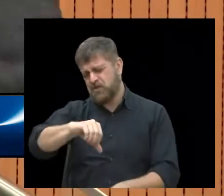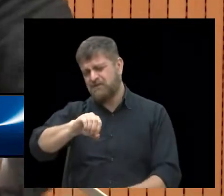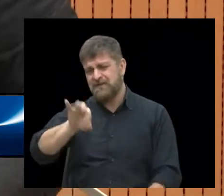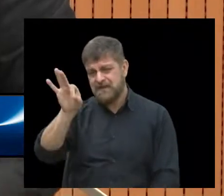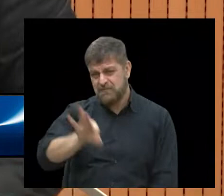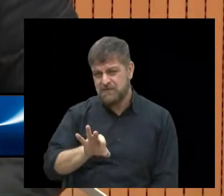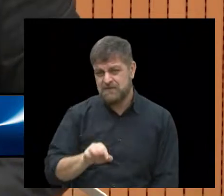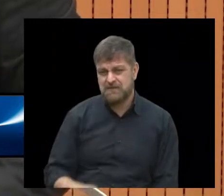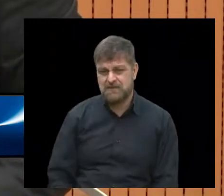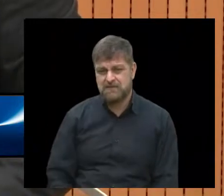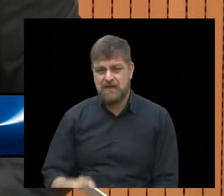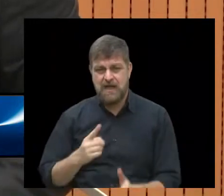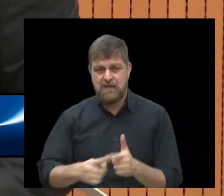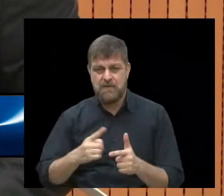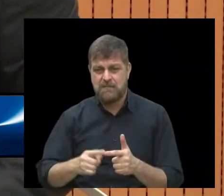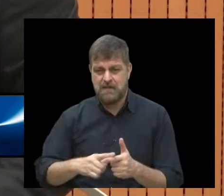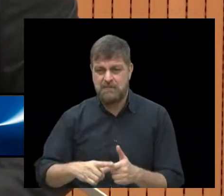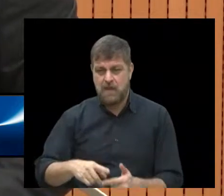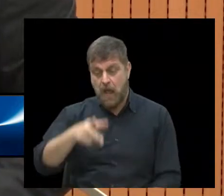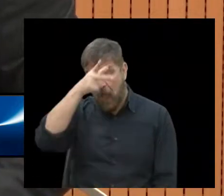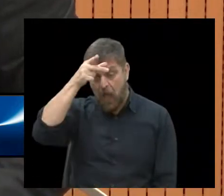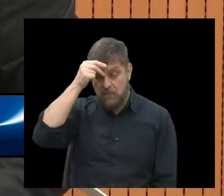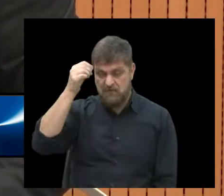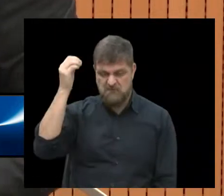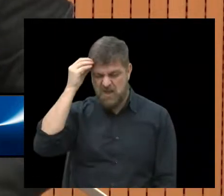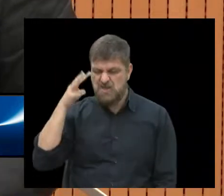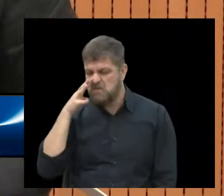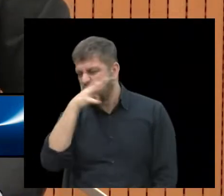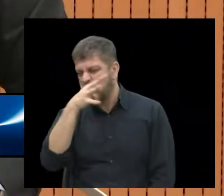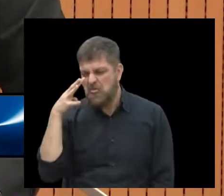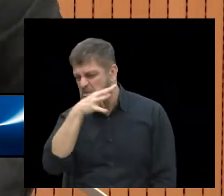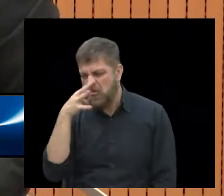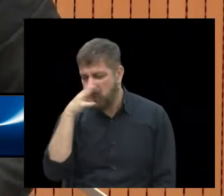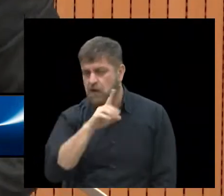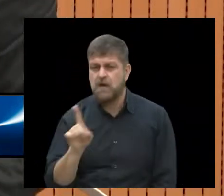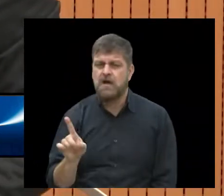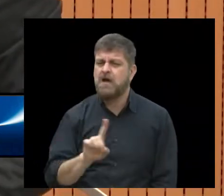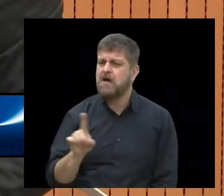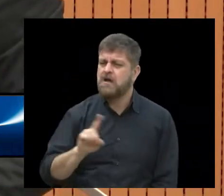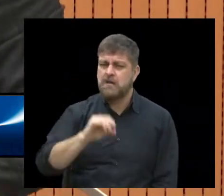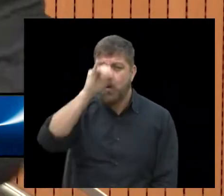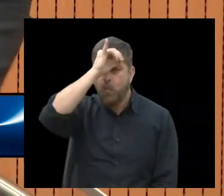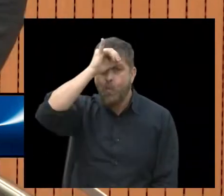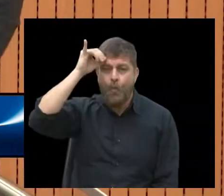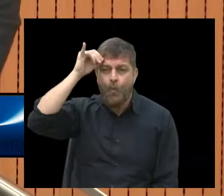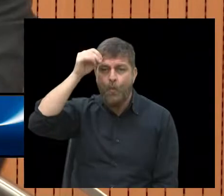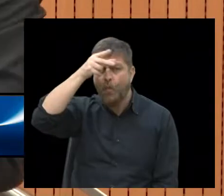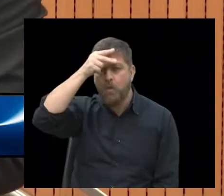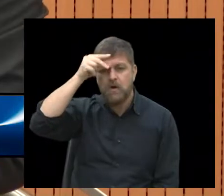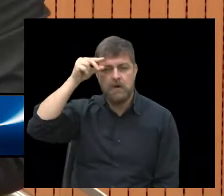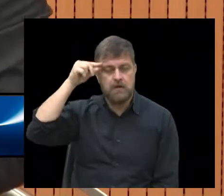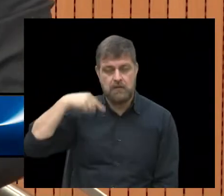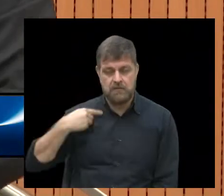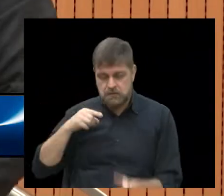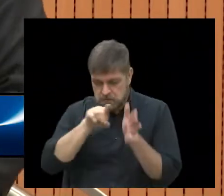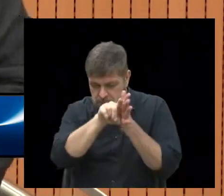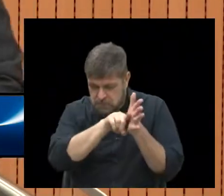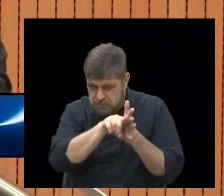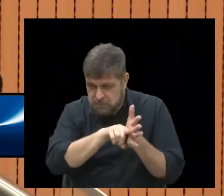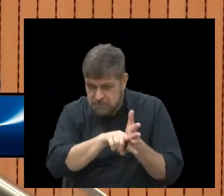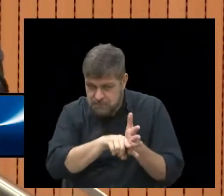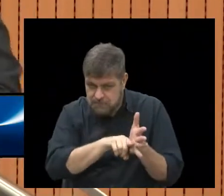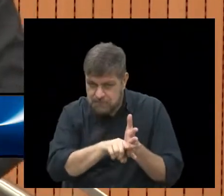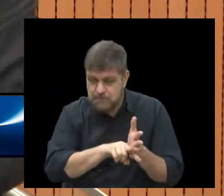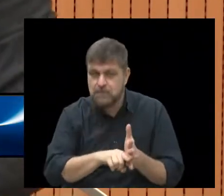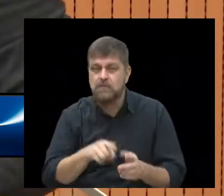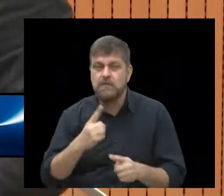90%, não é exclusivamente culpa do prefeito. Não é. E a gente começa a perceber quando a gente começa a ir fundo. Por que